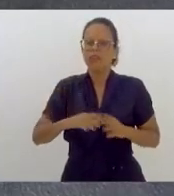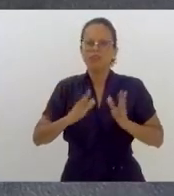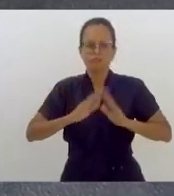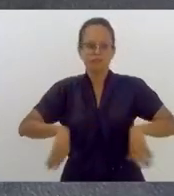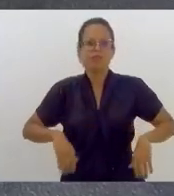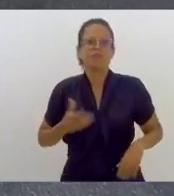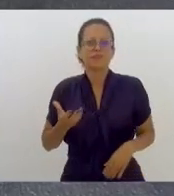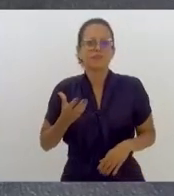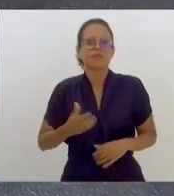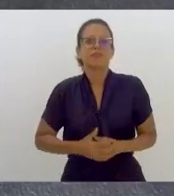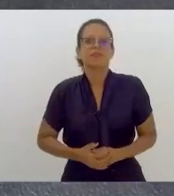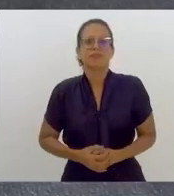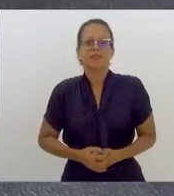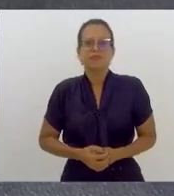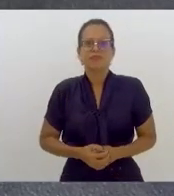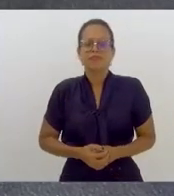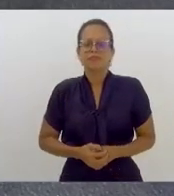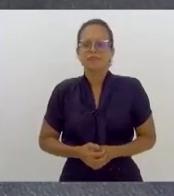veto.